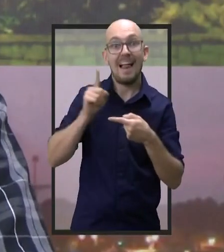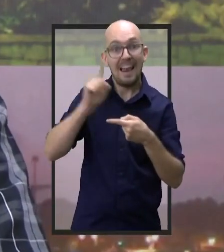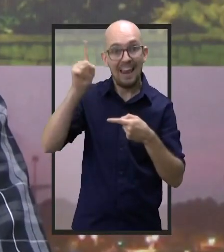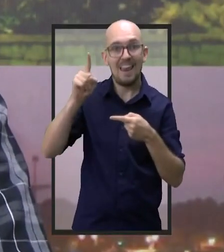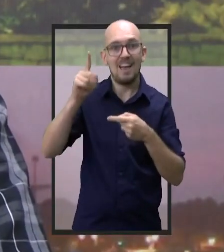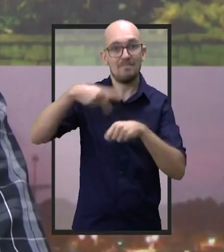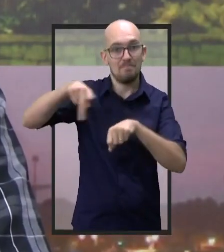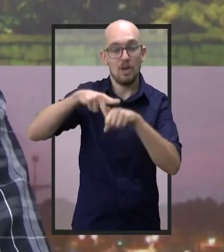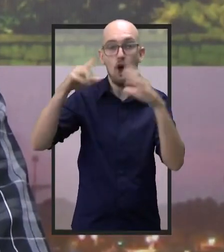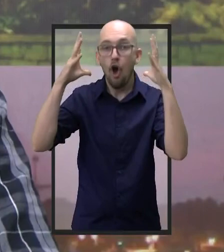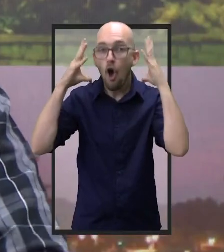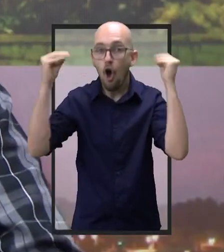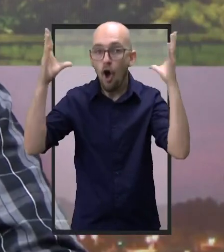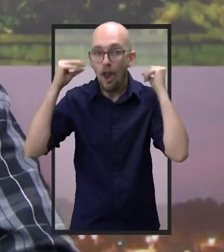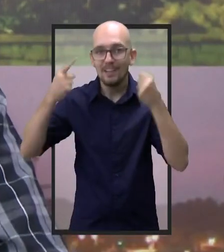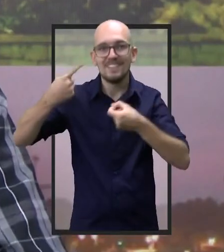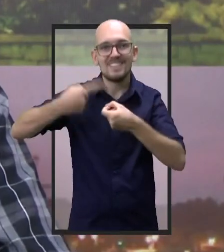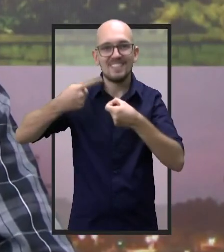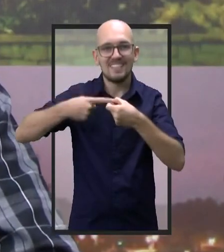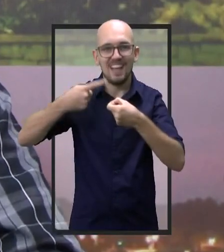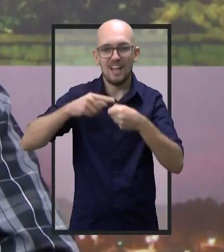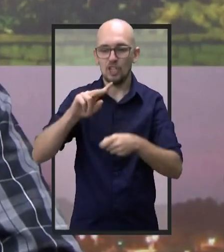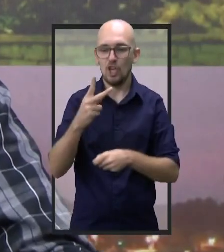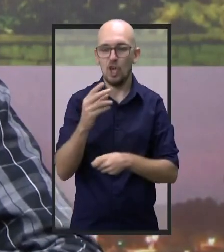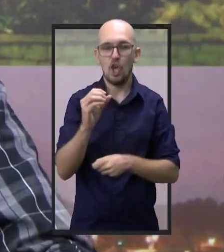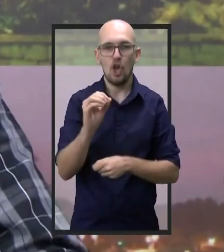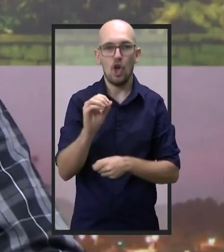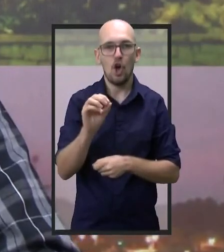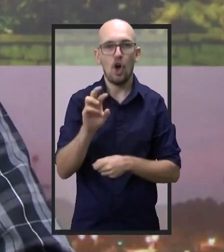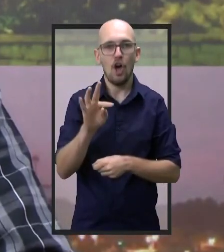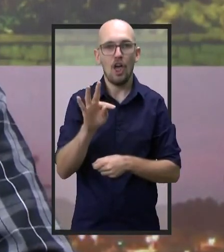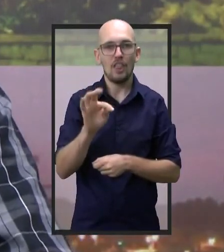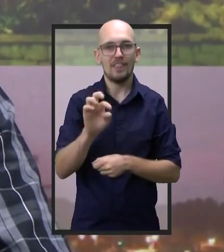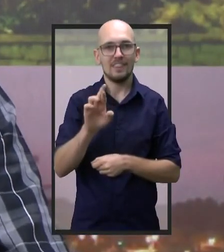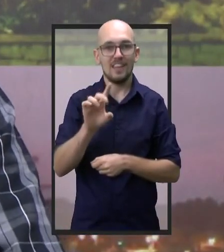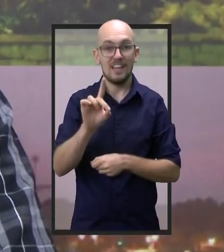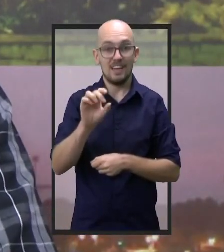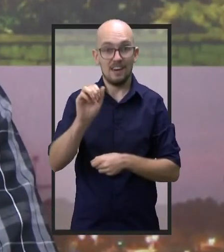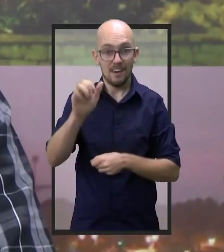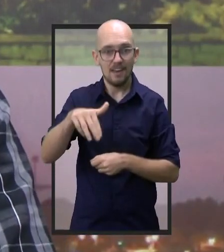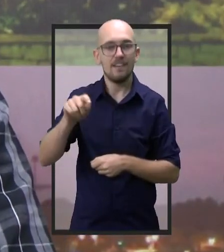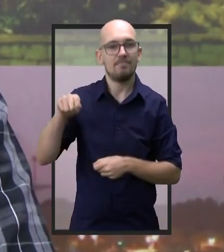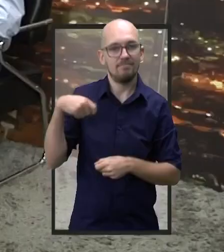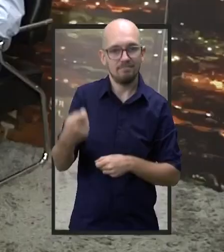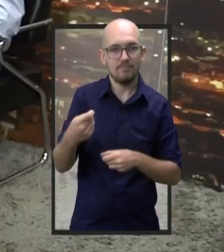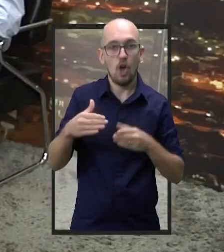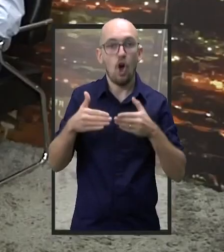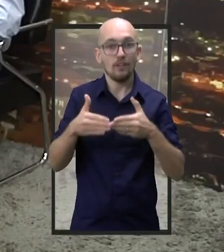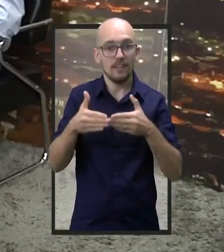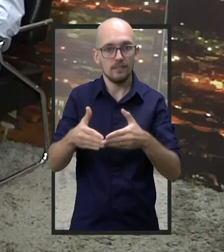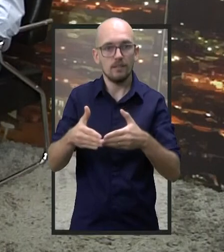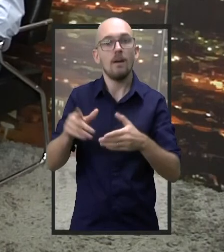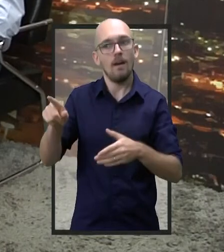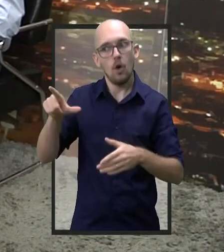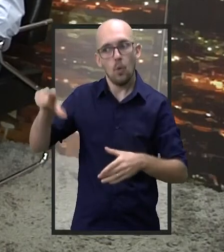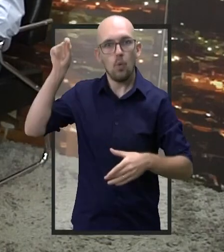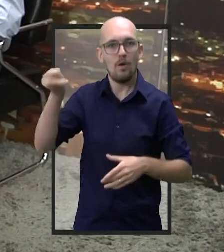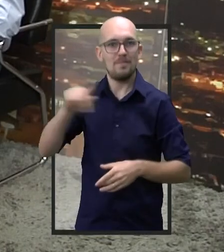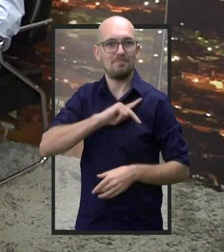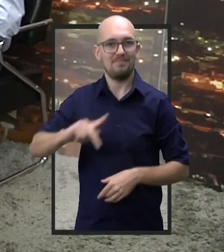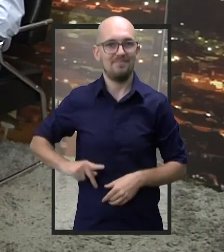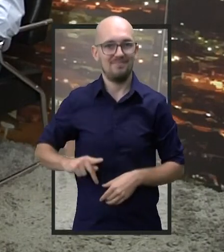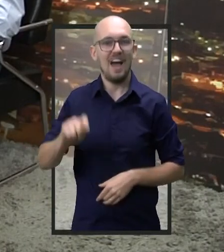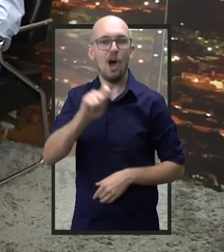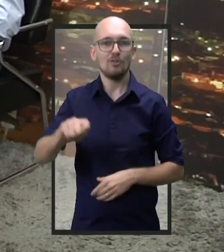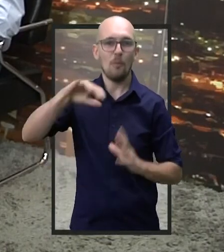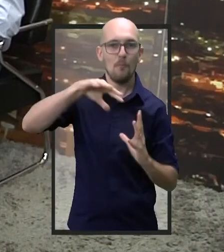cidade de Roterdã, a presidência da Associação Mundial dos Produtores de Açúcar. Em primeiro lugar, então, Eduardo, como